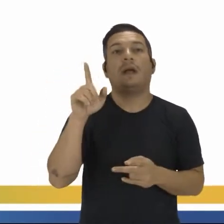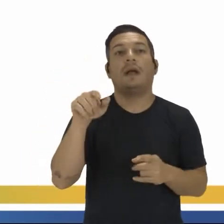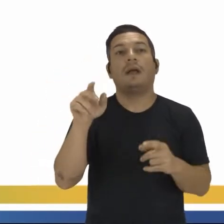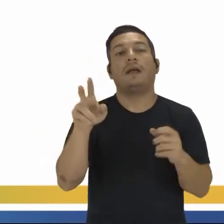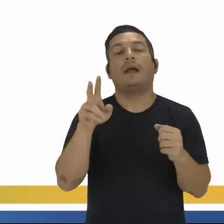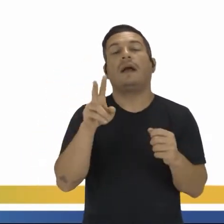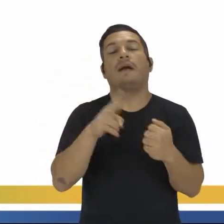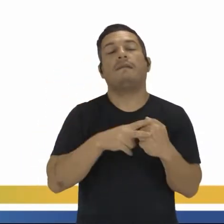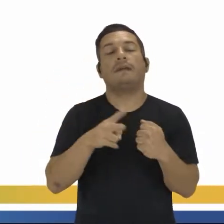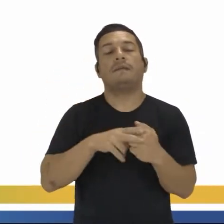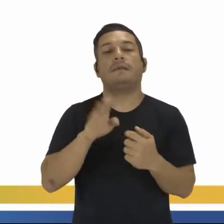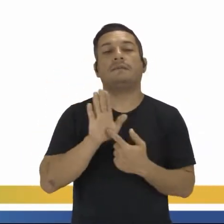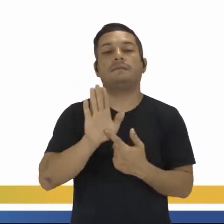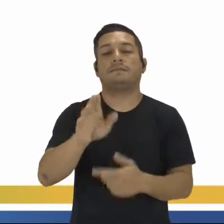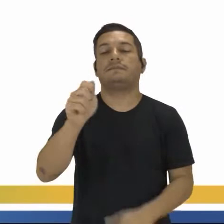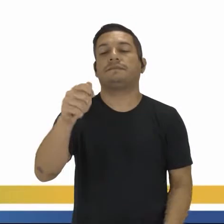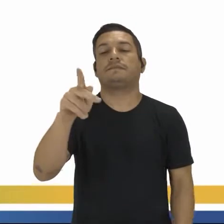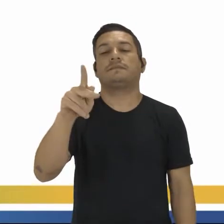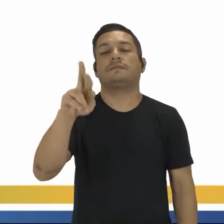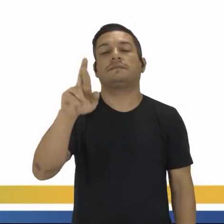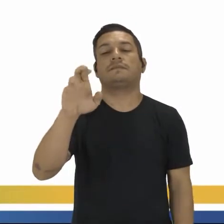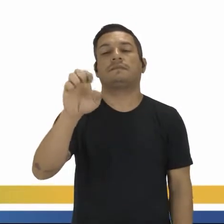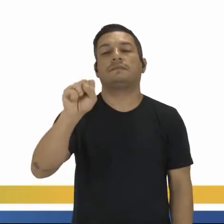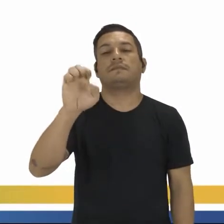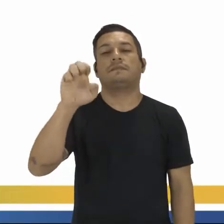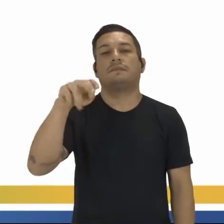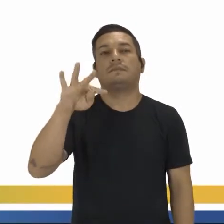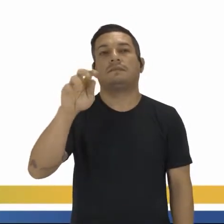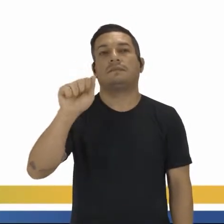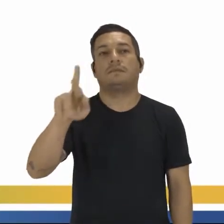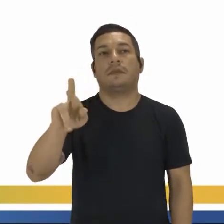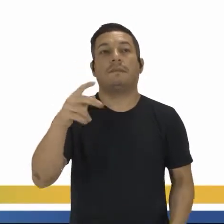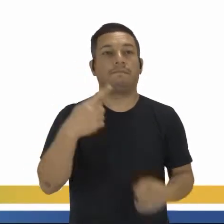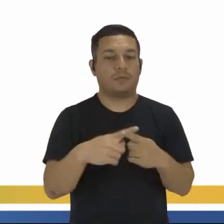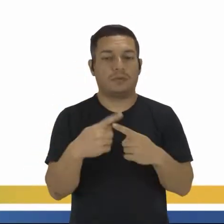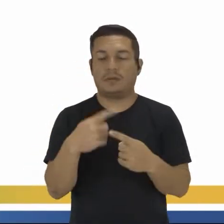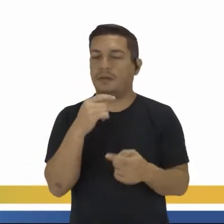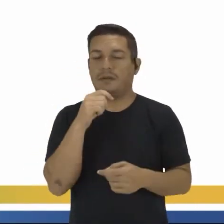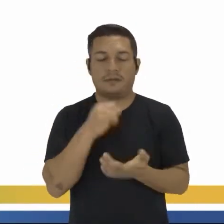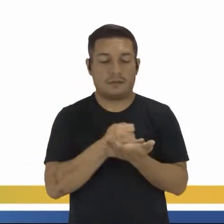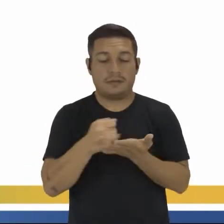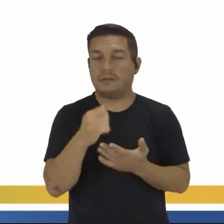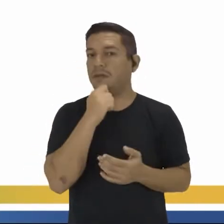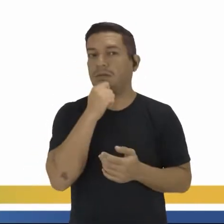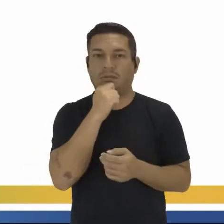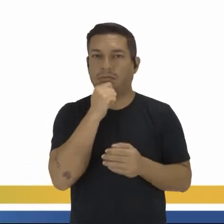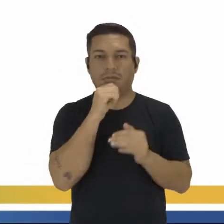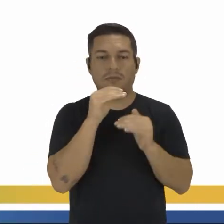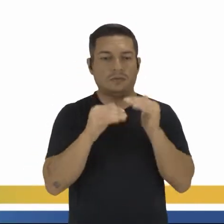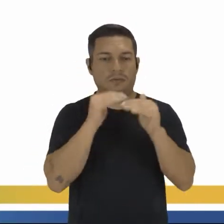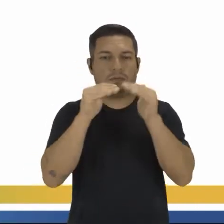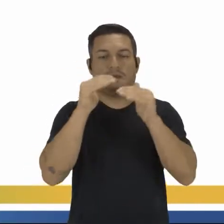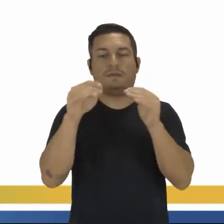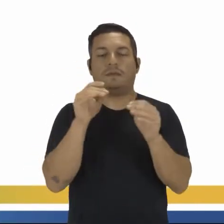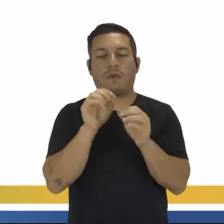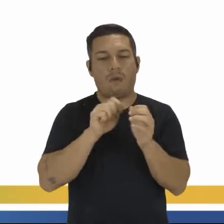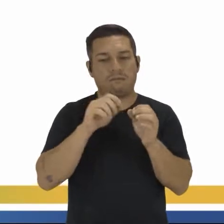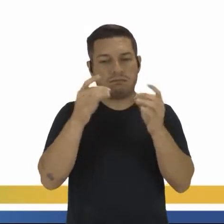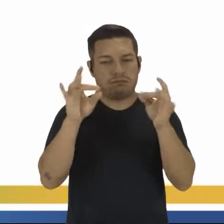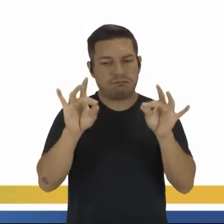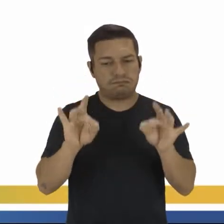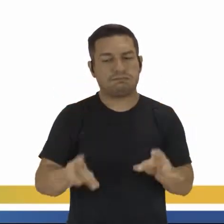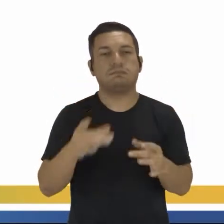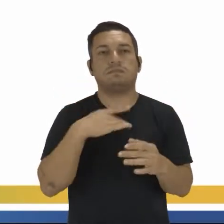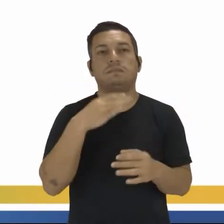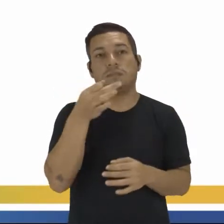verbo apresentar, porque na introdução você não deve ainda desenvolver esse tema e nem desenvolver os seus argumentos, a sua